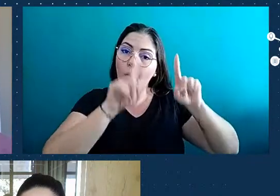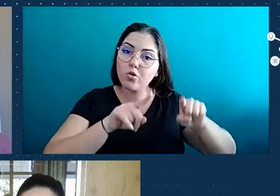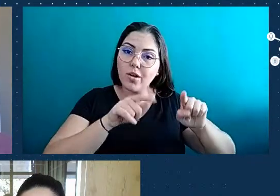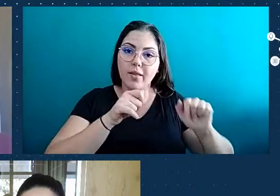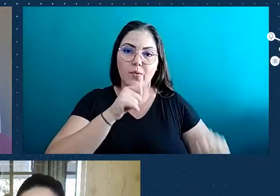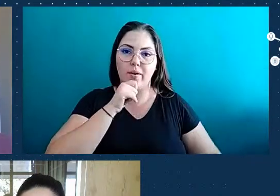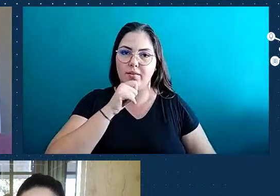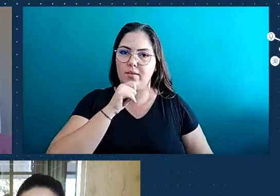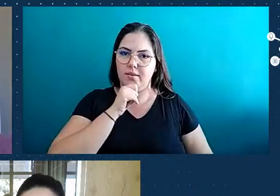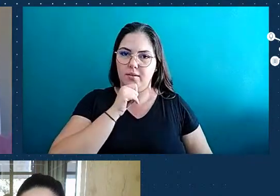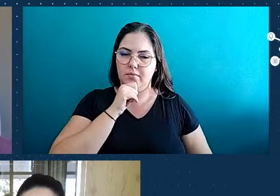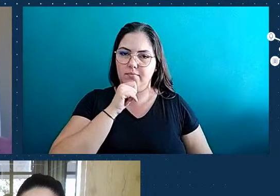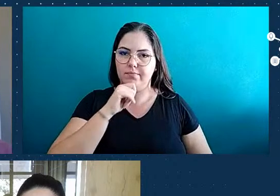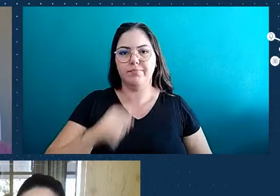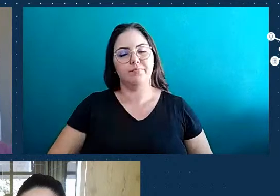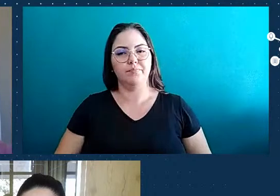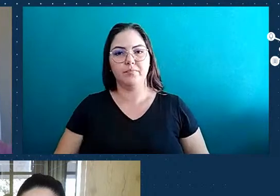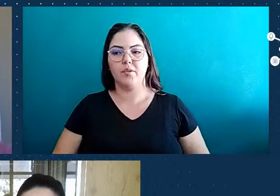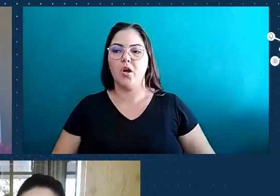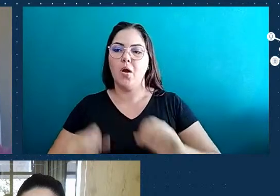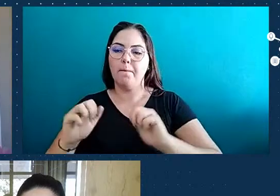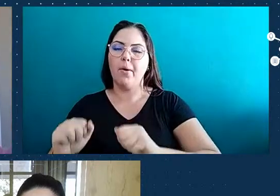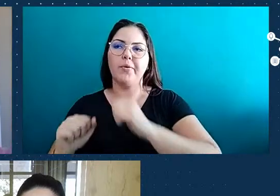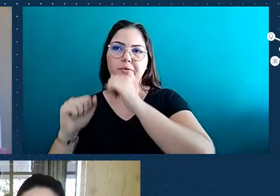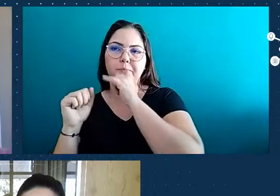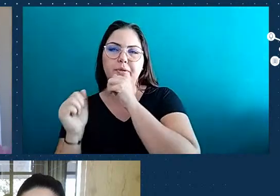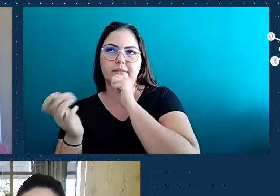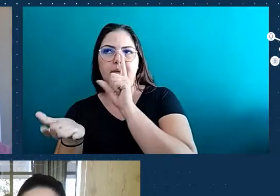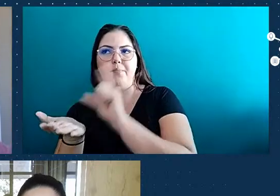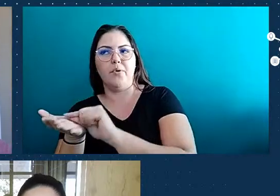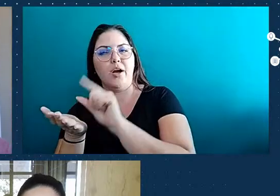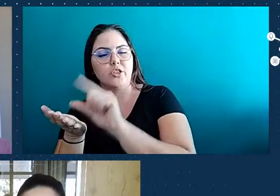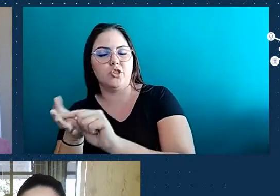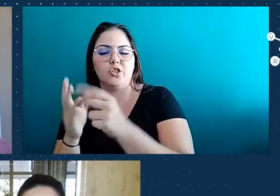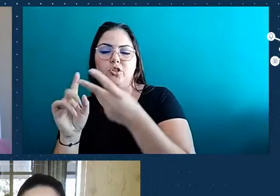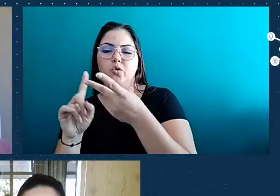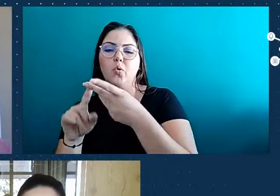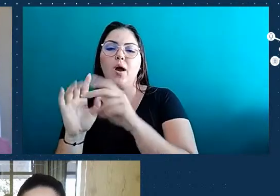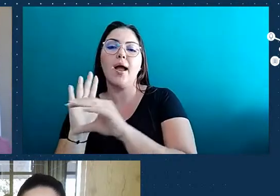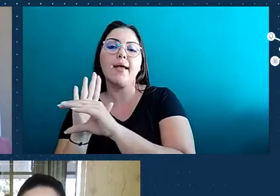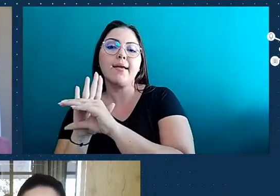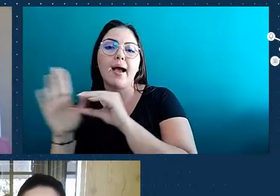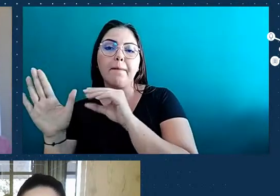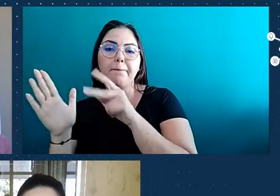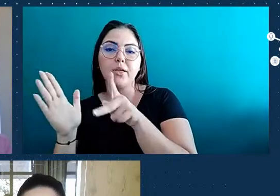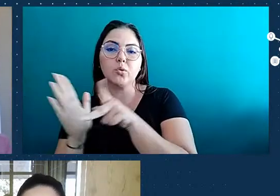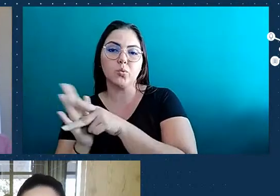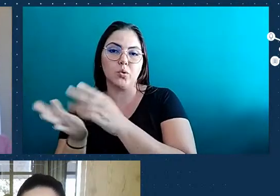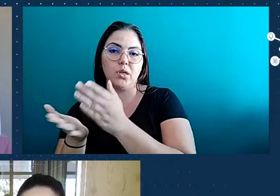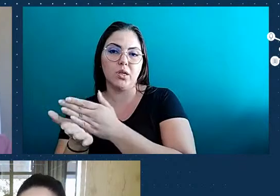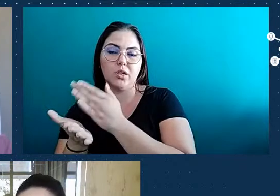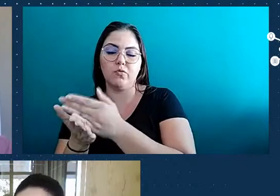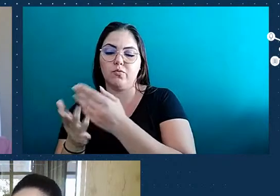artigo, pode ser capítulos de livro, pode ser relatórios, né? E aí vai.